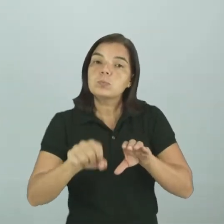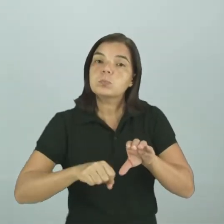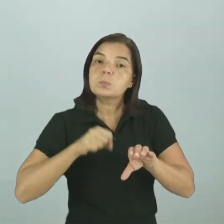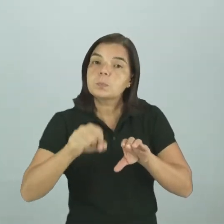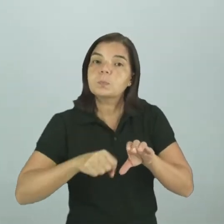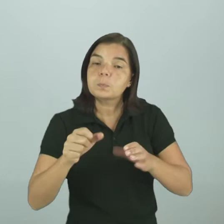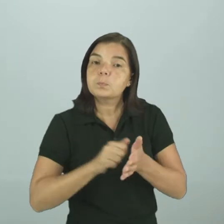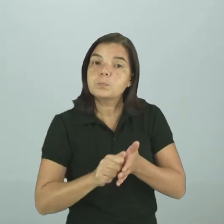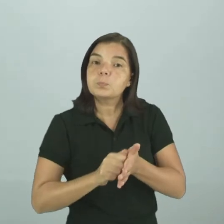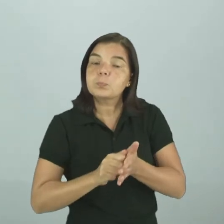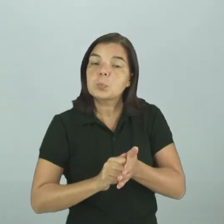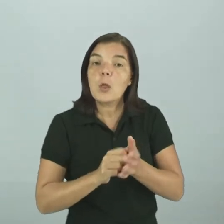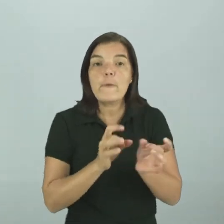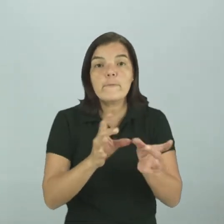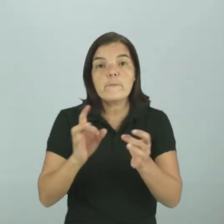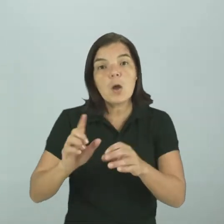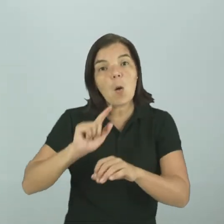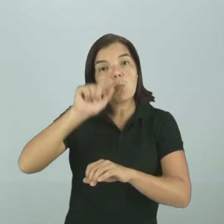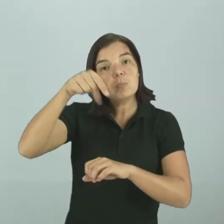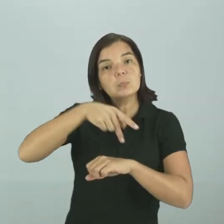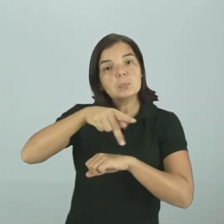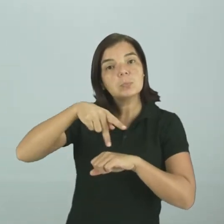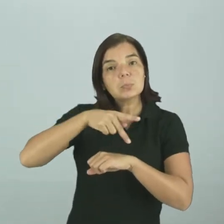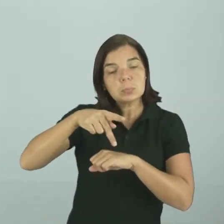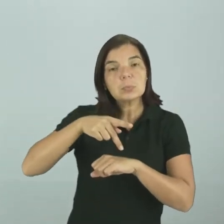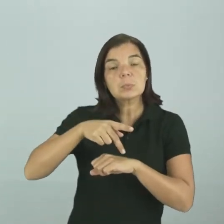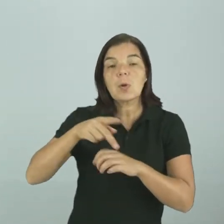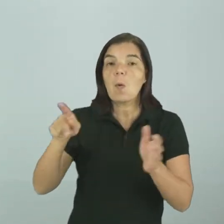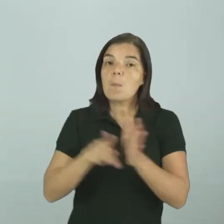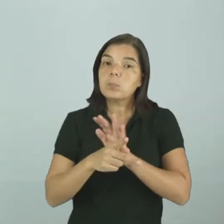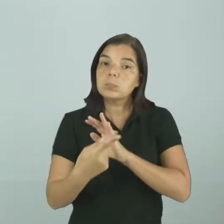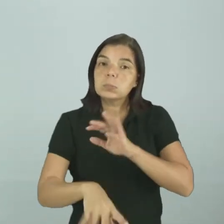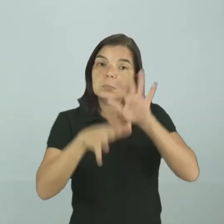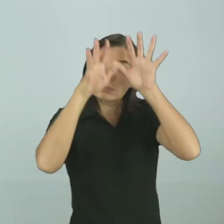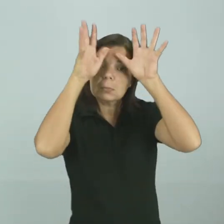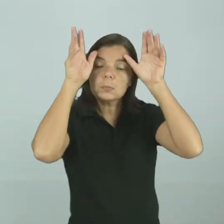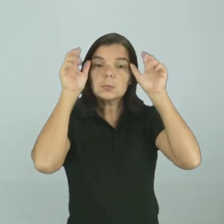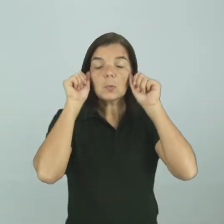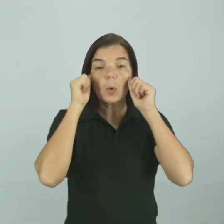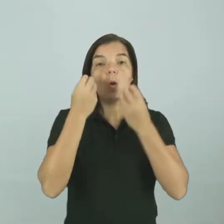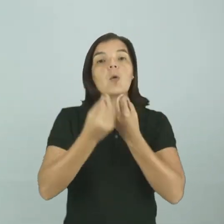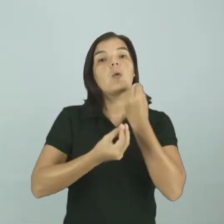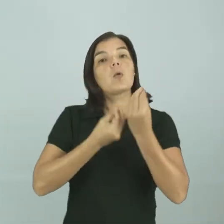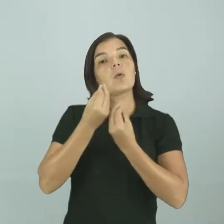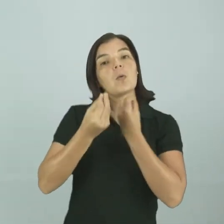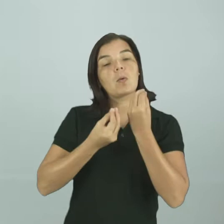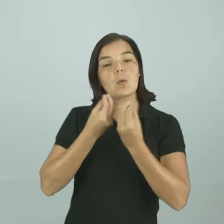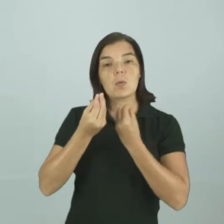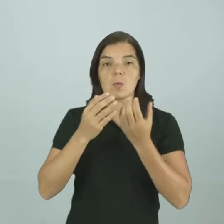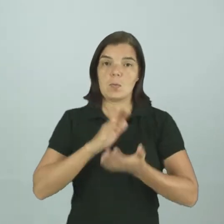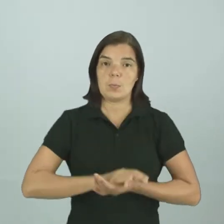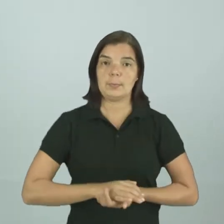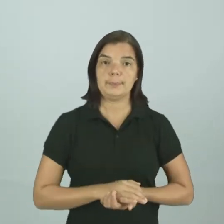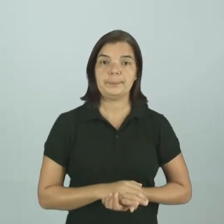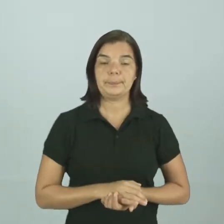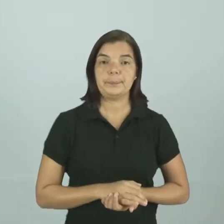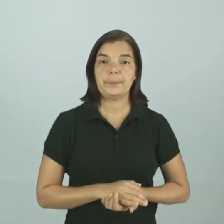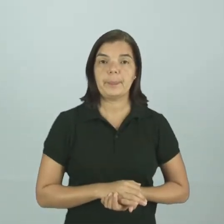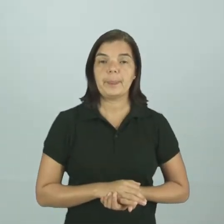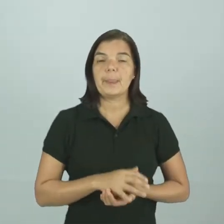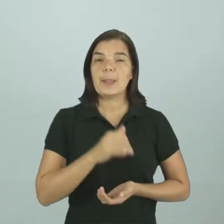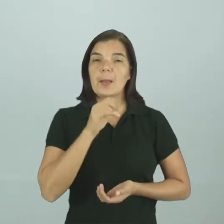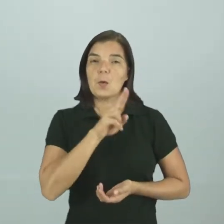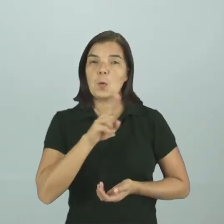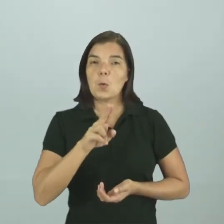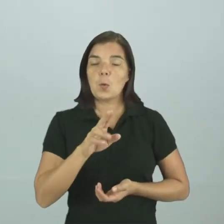borracha, exportar, Tirar daqui do Acre. Como era chamado? Era chamado